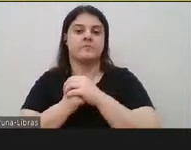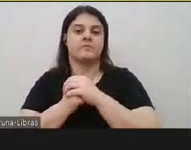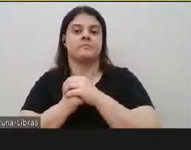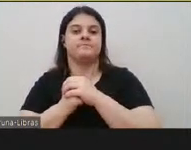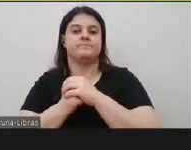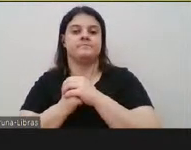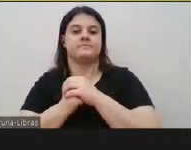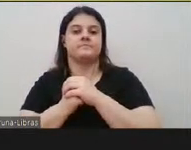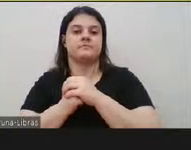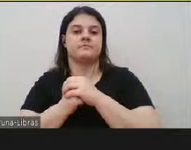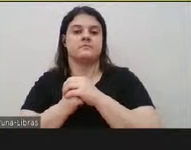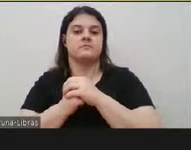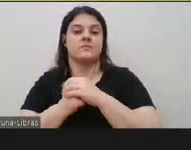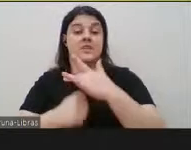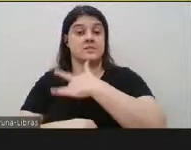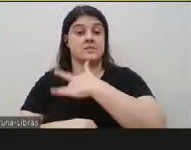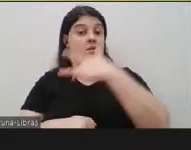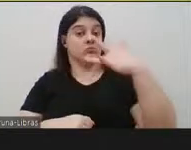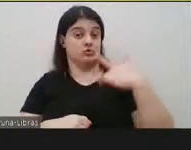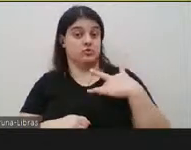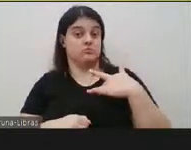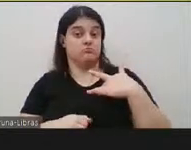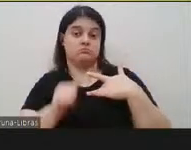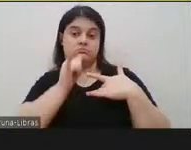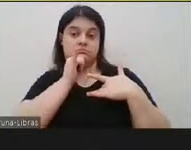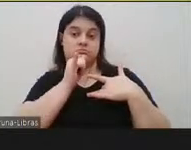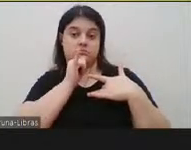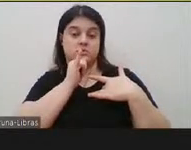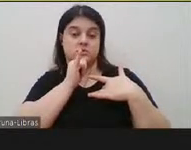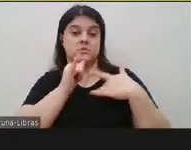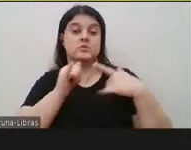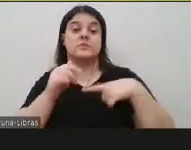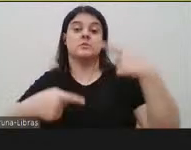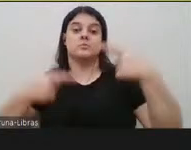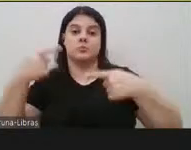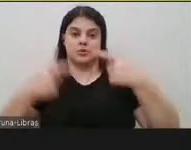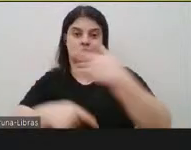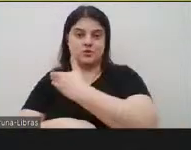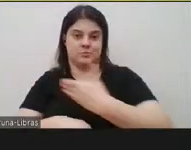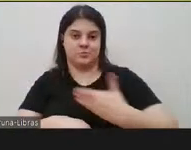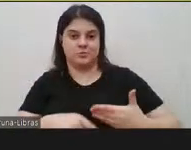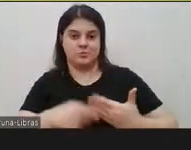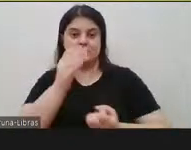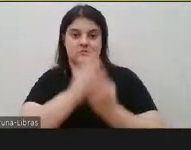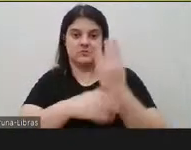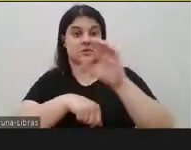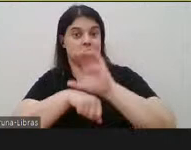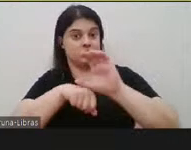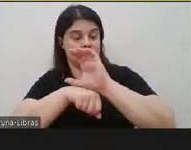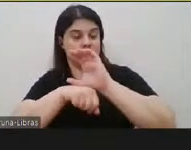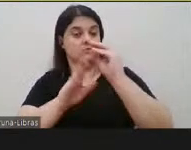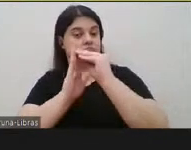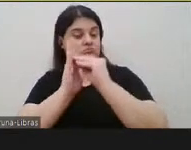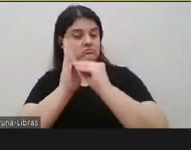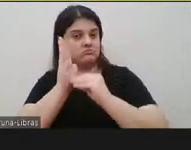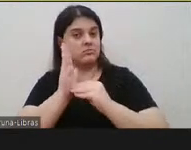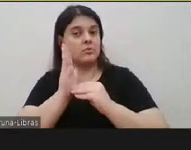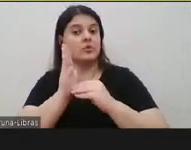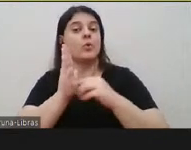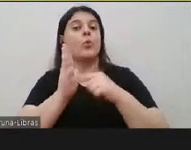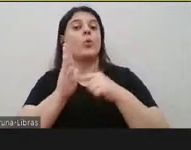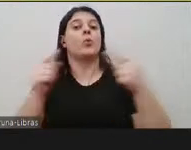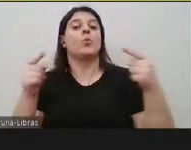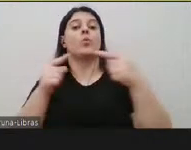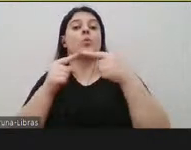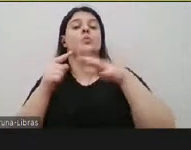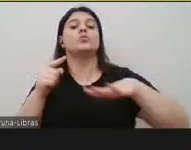áreas como por exemplo uma área de saúde né você tem as políticas públicas que forma definidos na Constituição aquelas de caráter